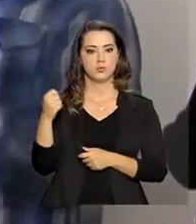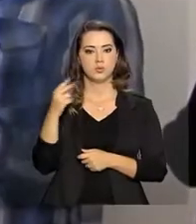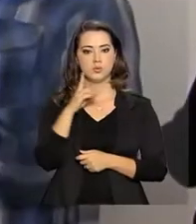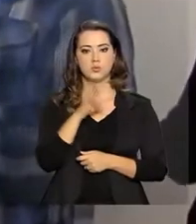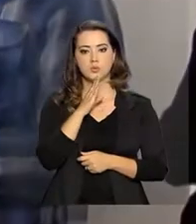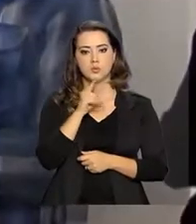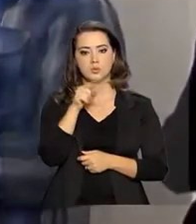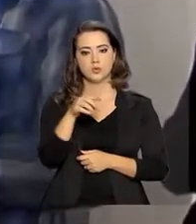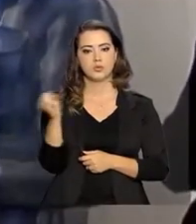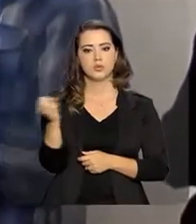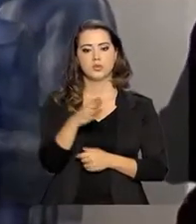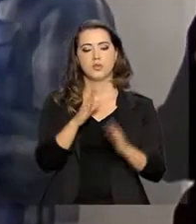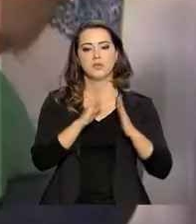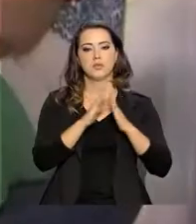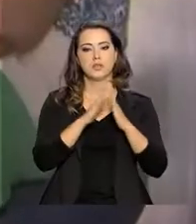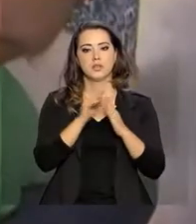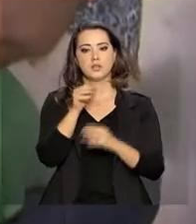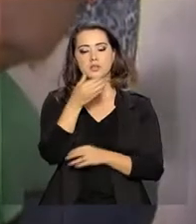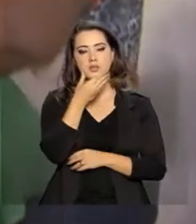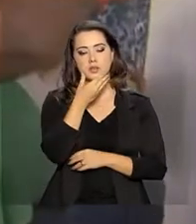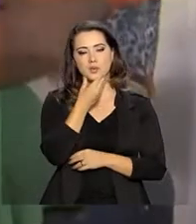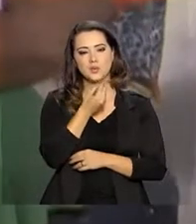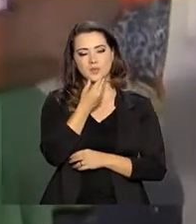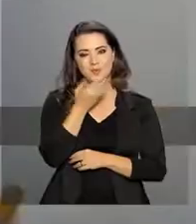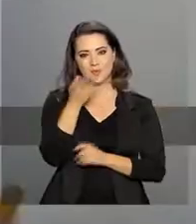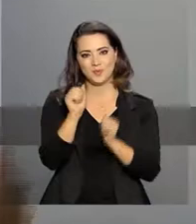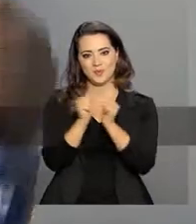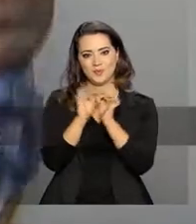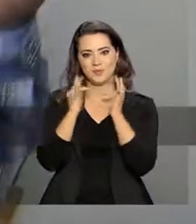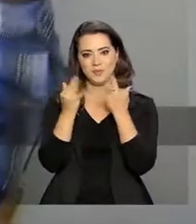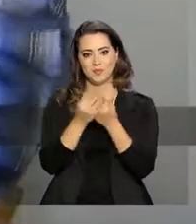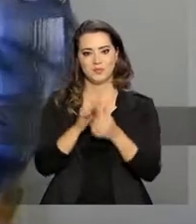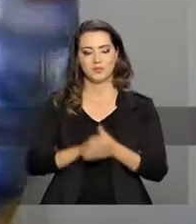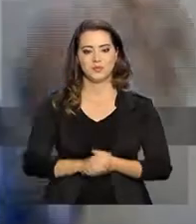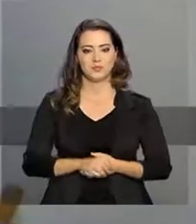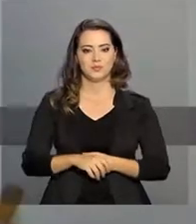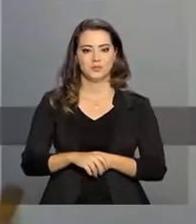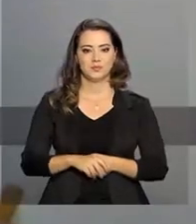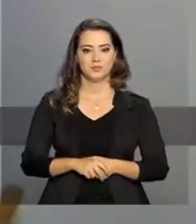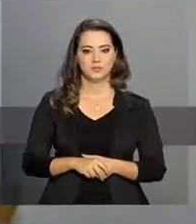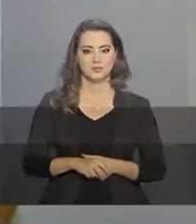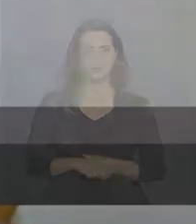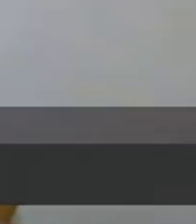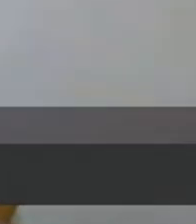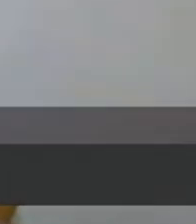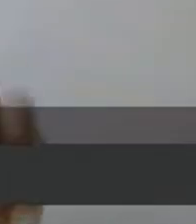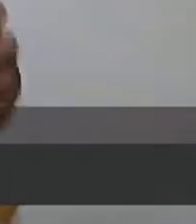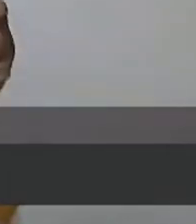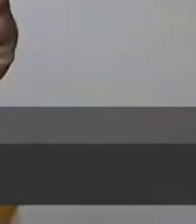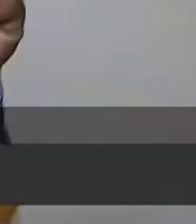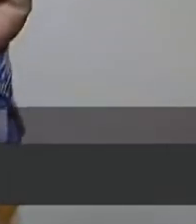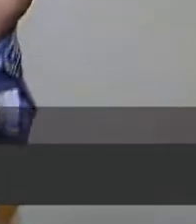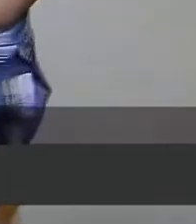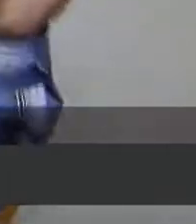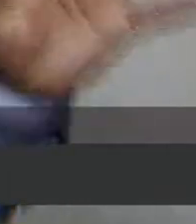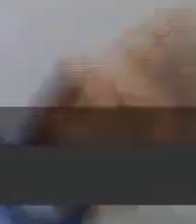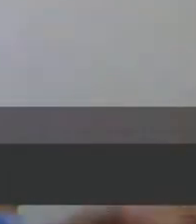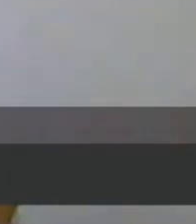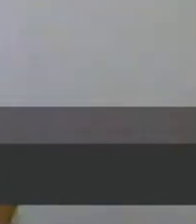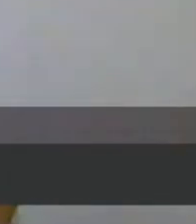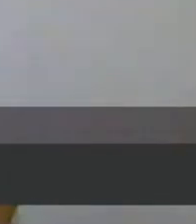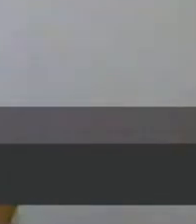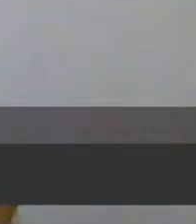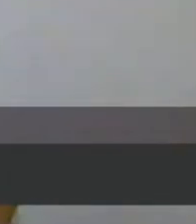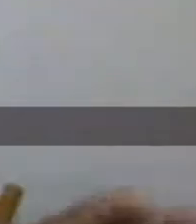e conheceu a nova casa do Gregório, que chegou com a família. É o abrigo de limpo, um abrigo... ¿cómo te